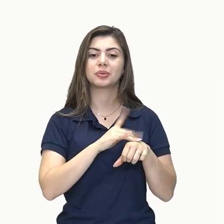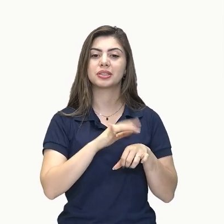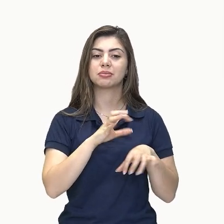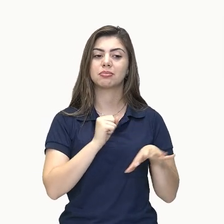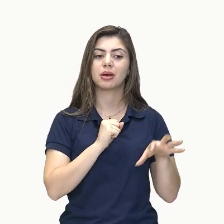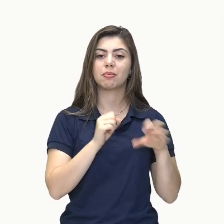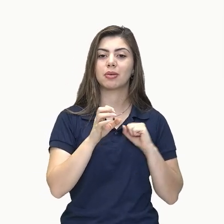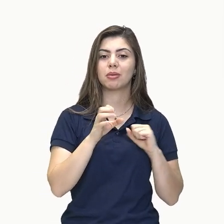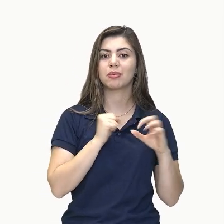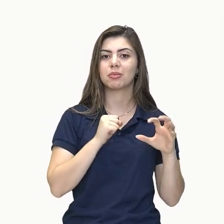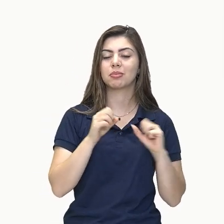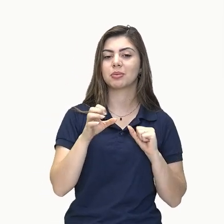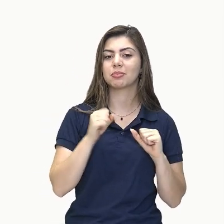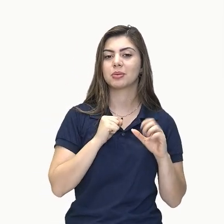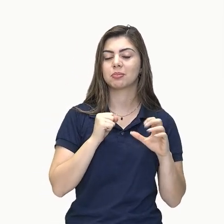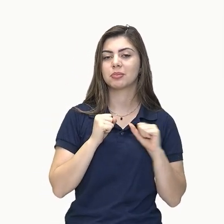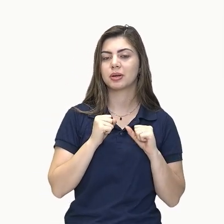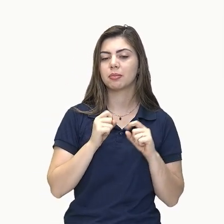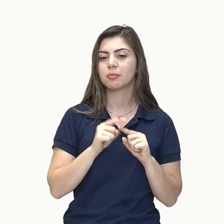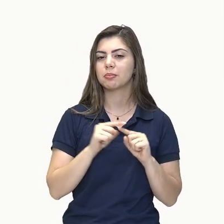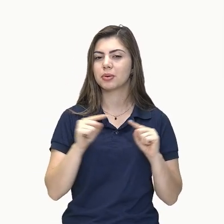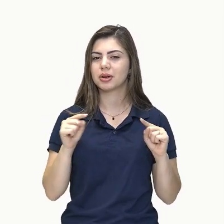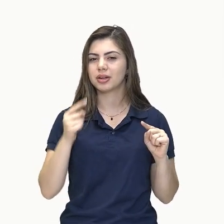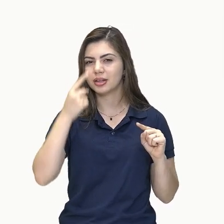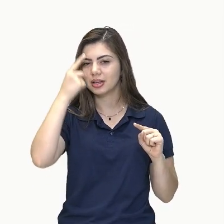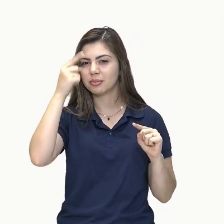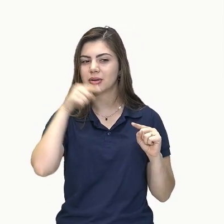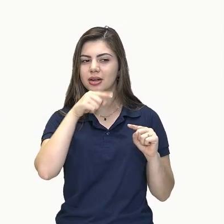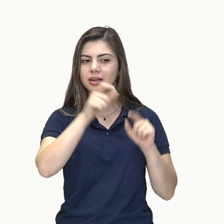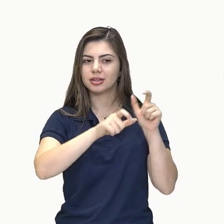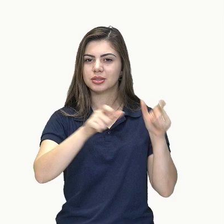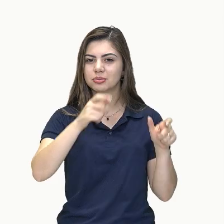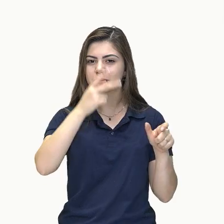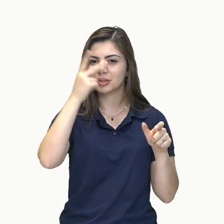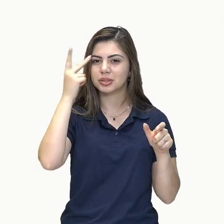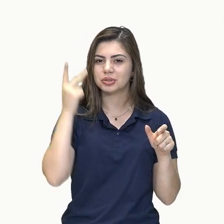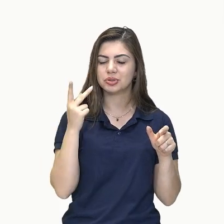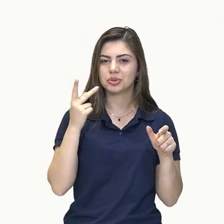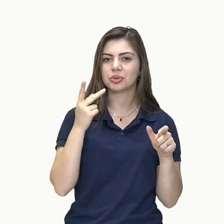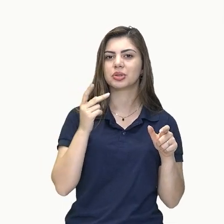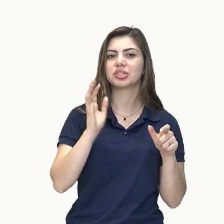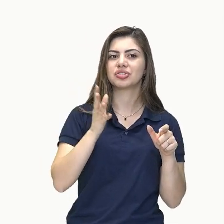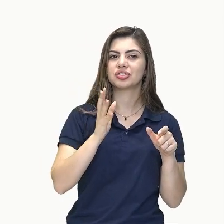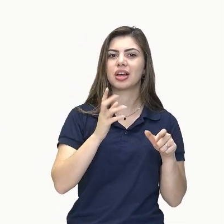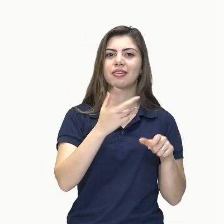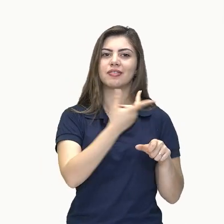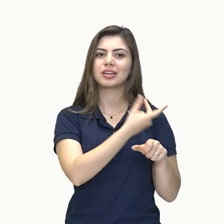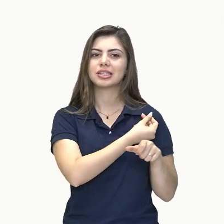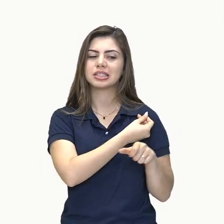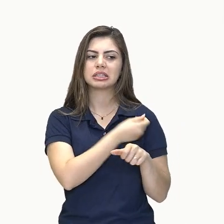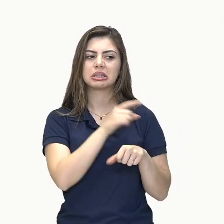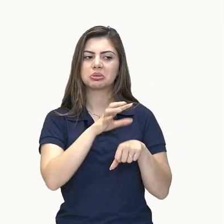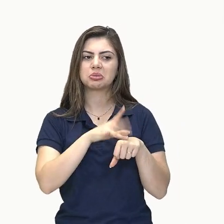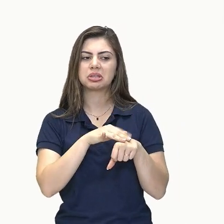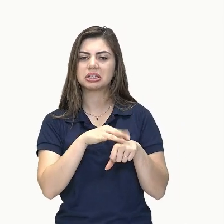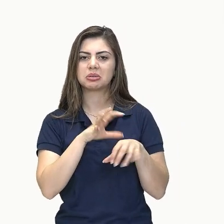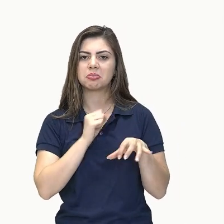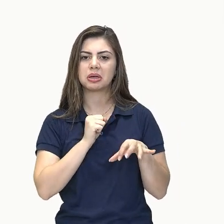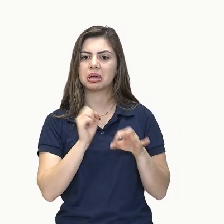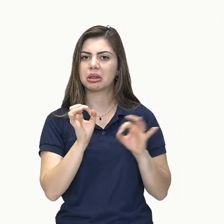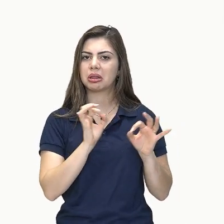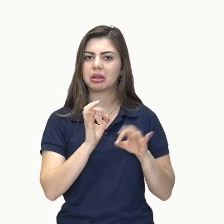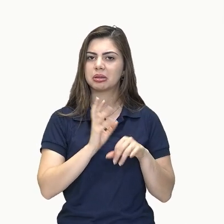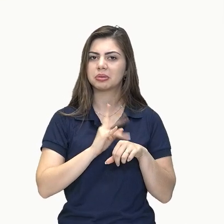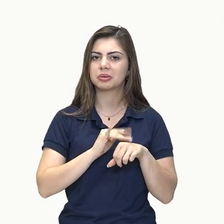pessoas doentes, porém aquelas que já estavam imunizadas não adoecem, certo? Então, vamos